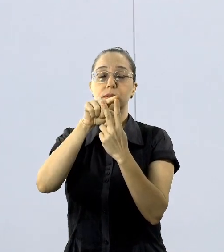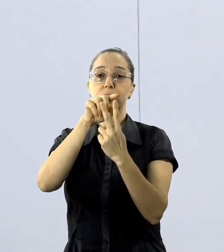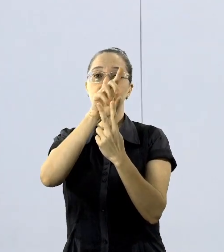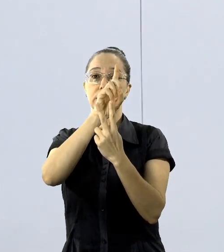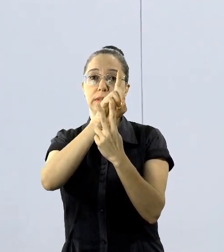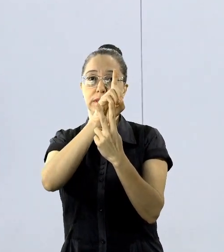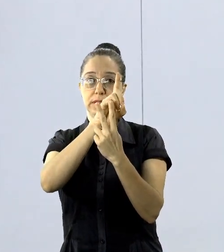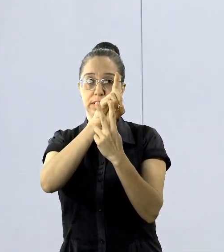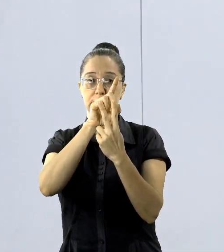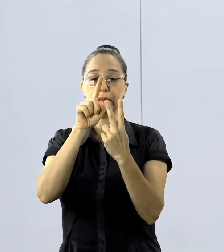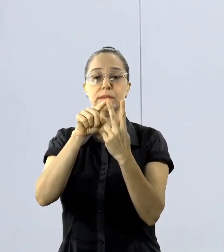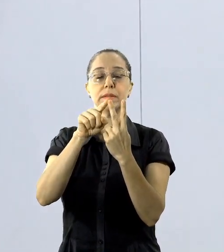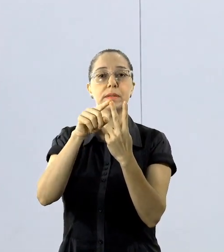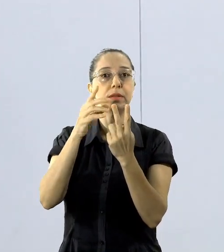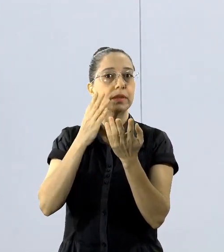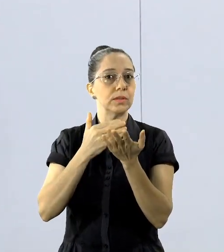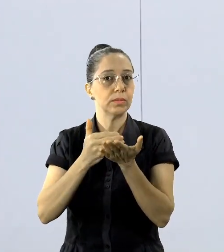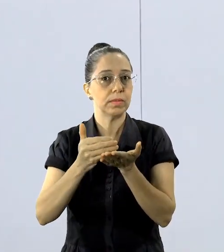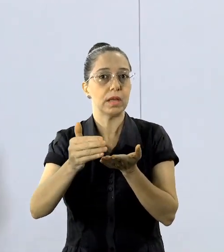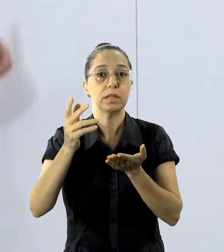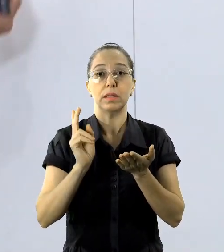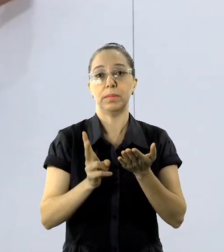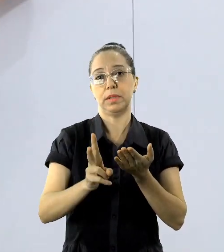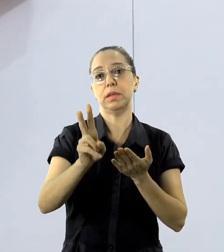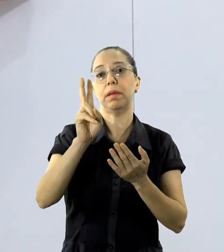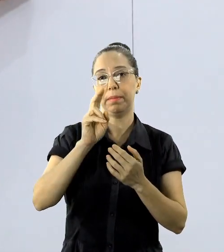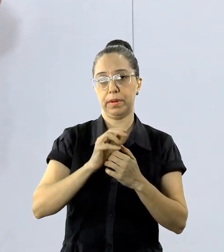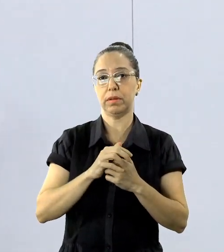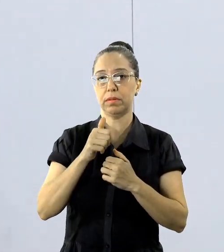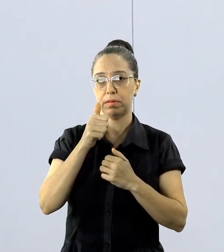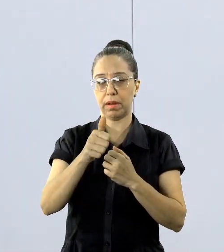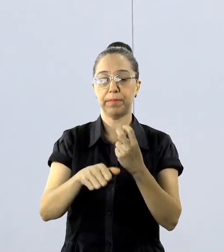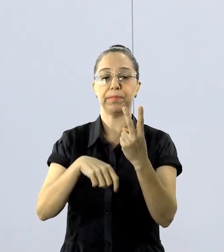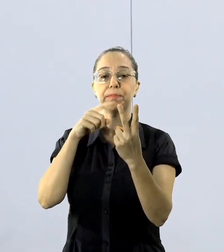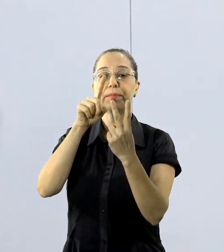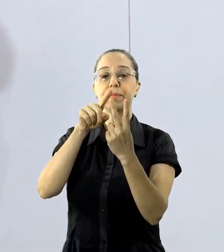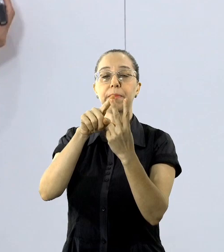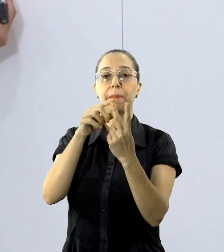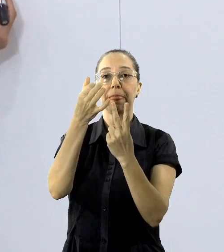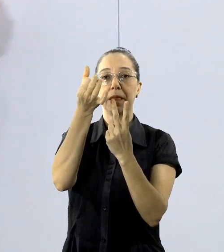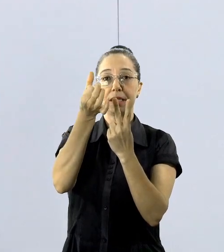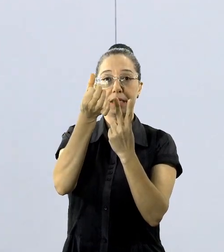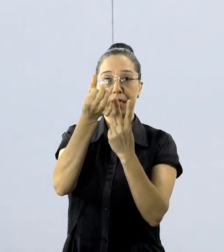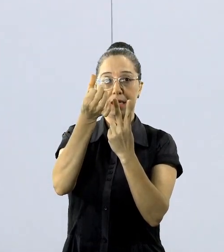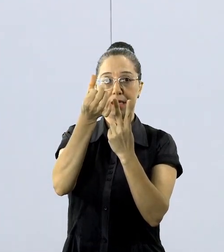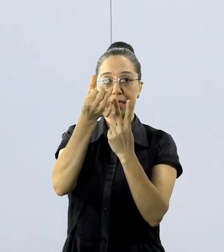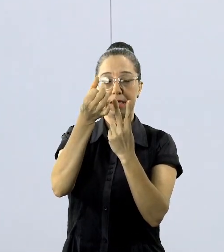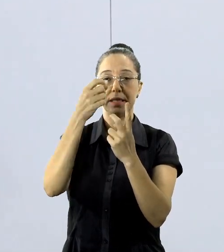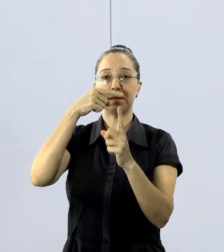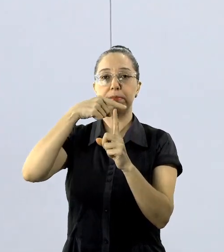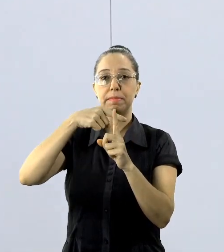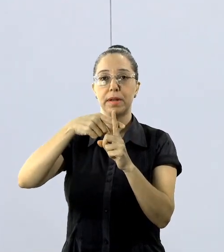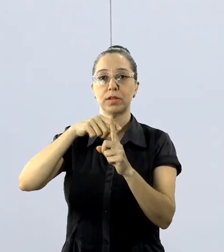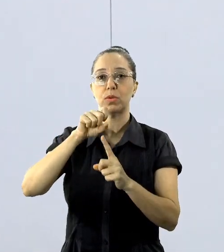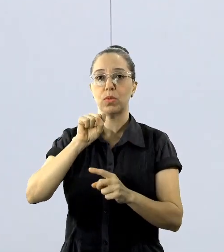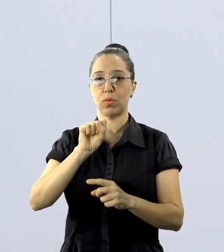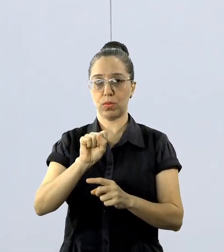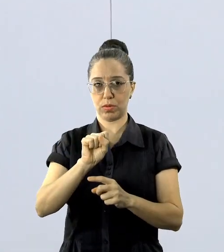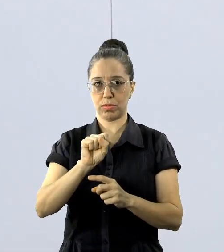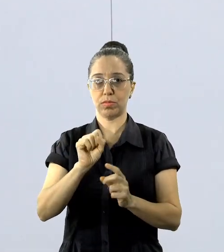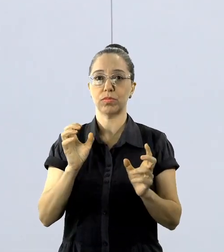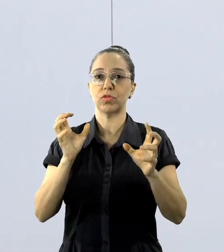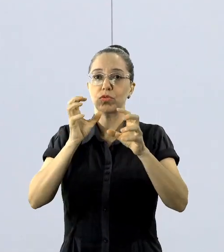pela unidade. Então, vamos começar aqui. Nós temos 6 unidades mais 8 unidades. Vamos